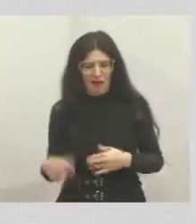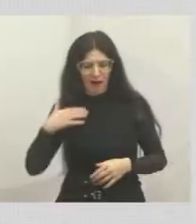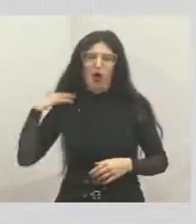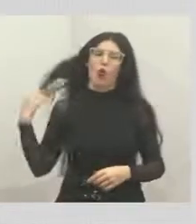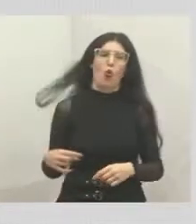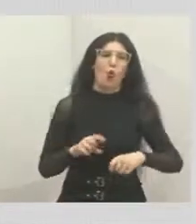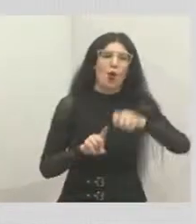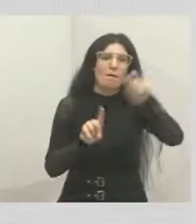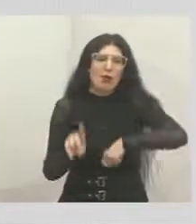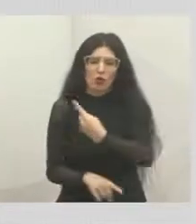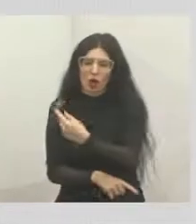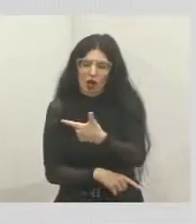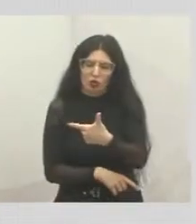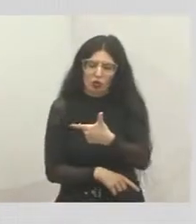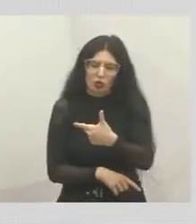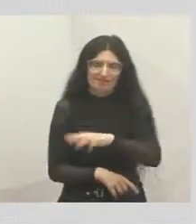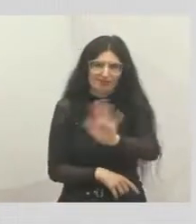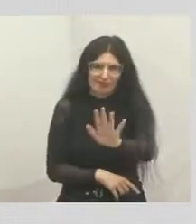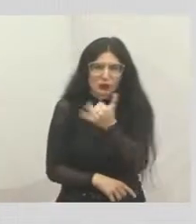14.921.000, um percentual de